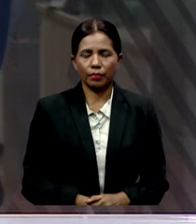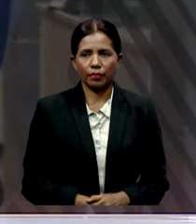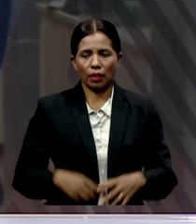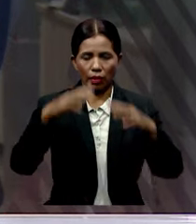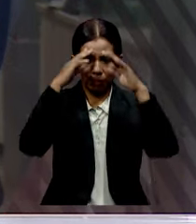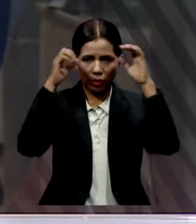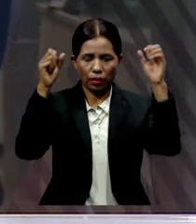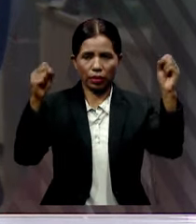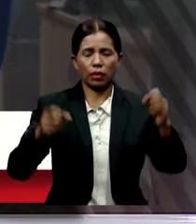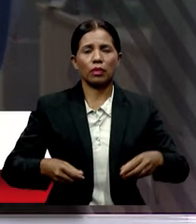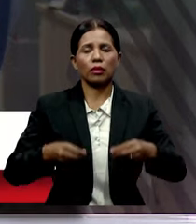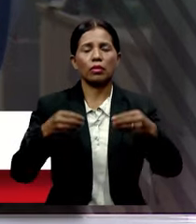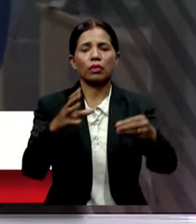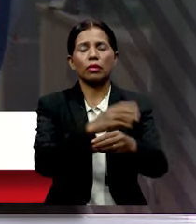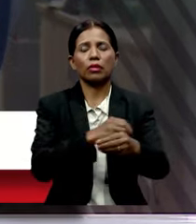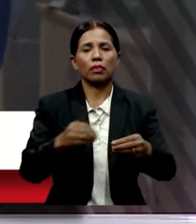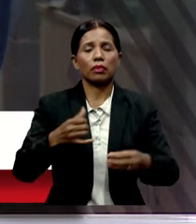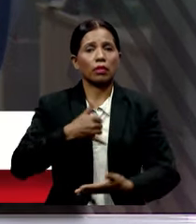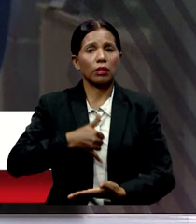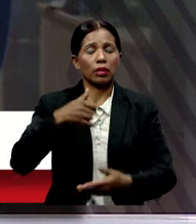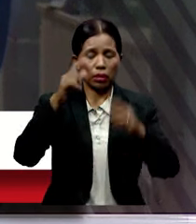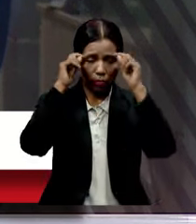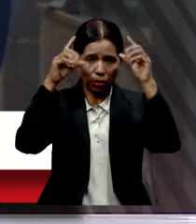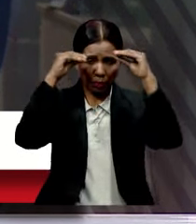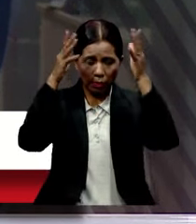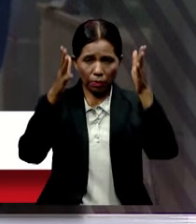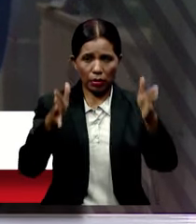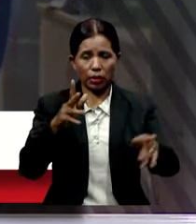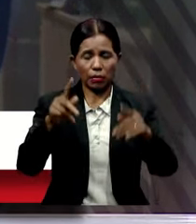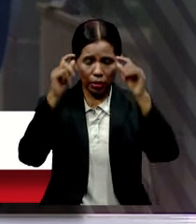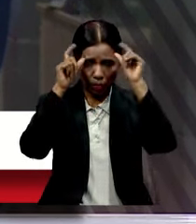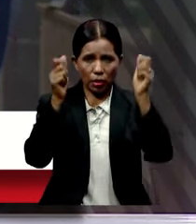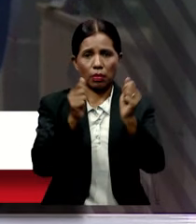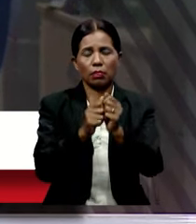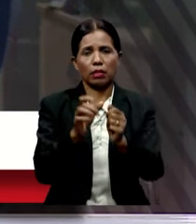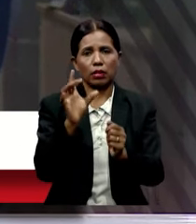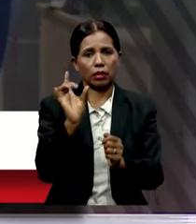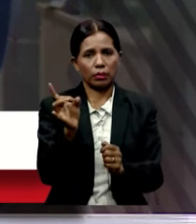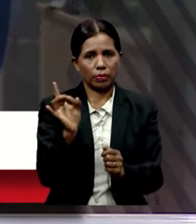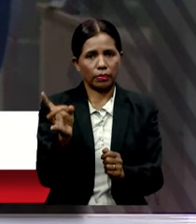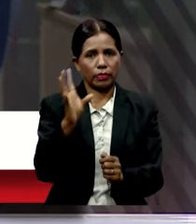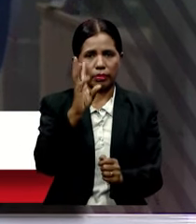Presidente da República condecora a grau ordem Timor-Leste, ba Manori 9, Timor 1, o alo nulo resin nen.